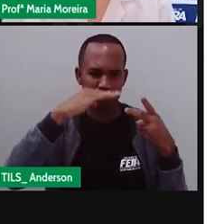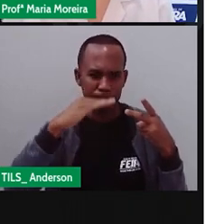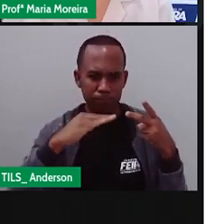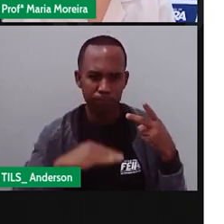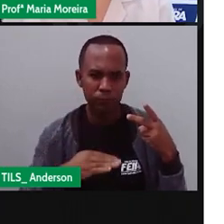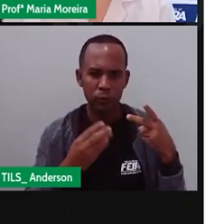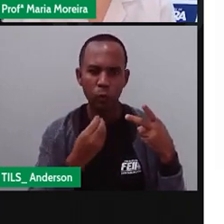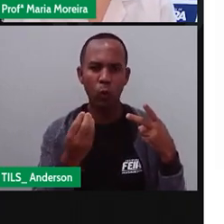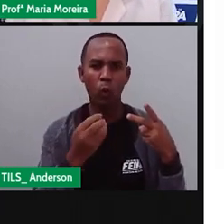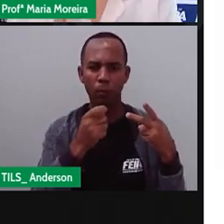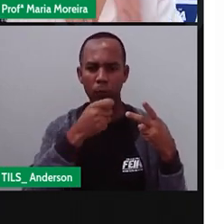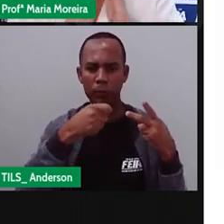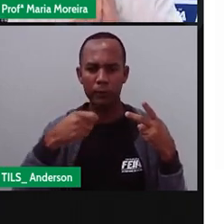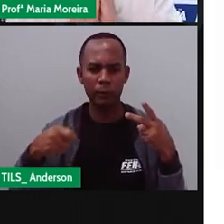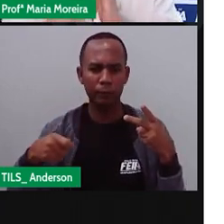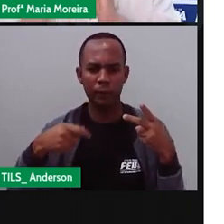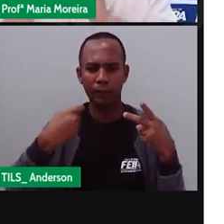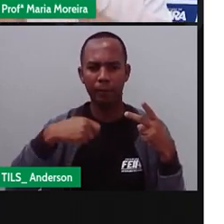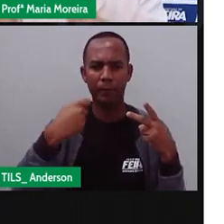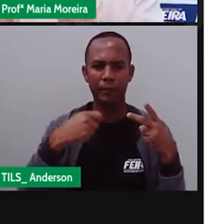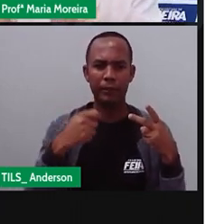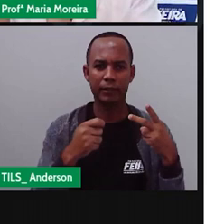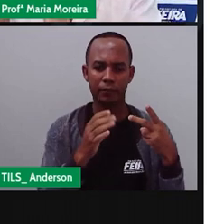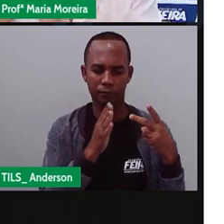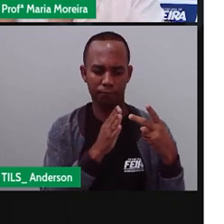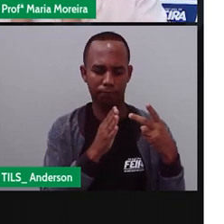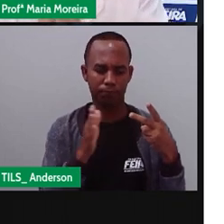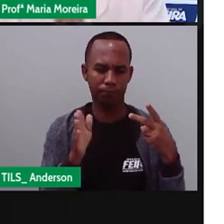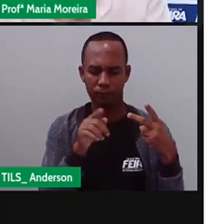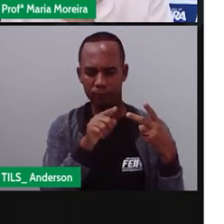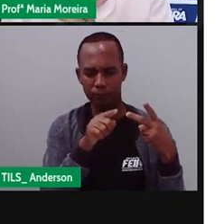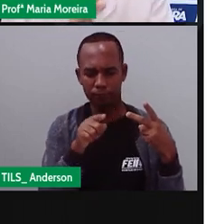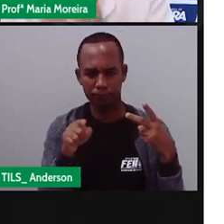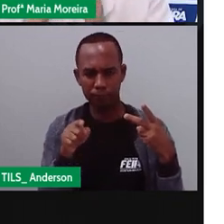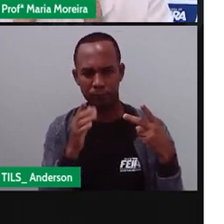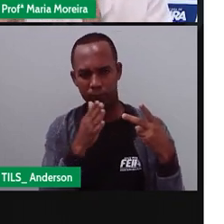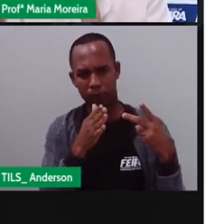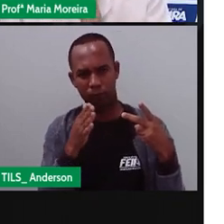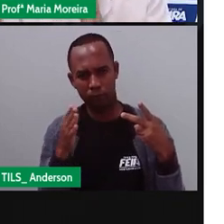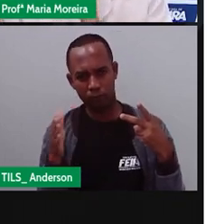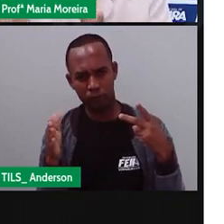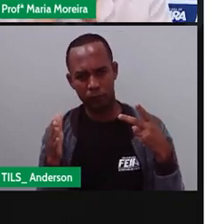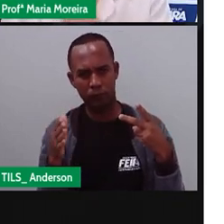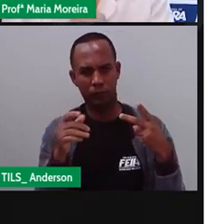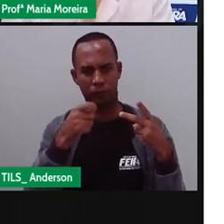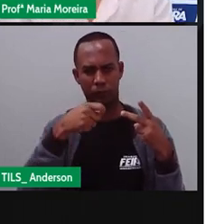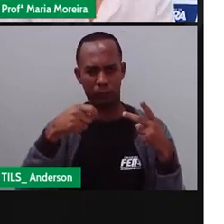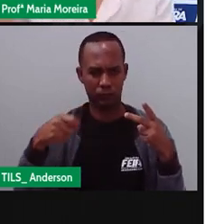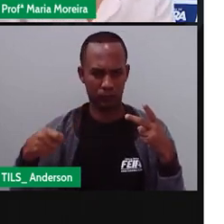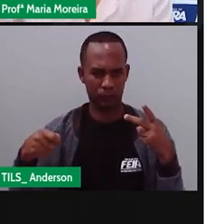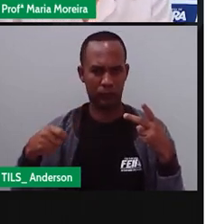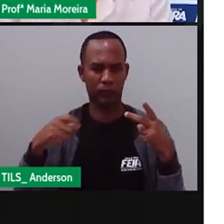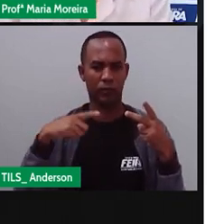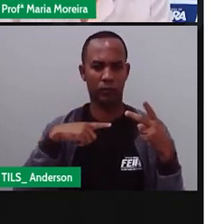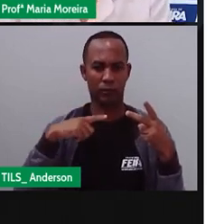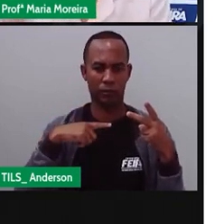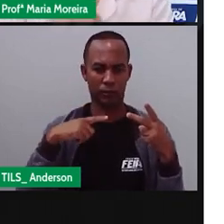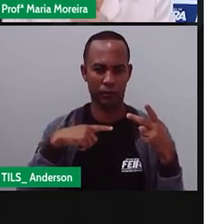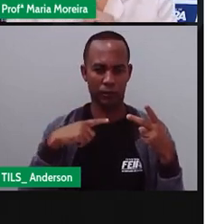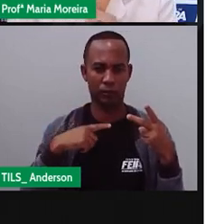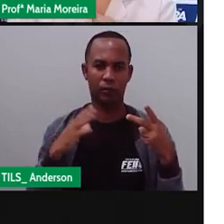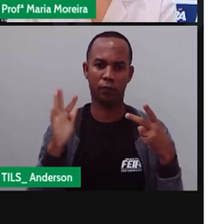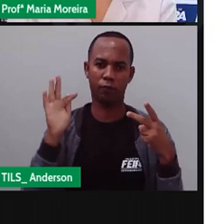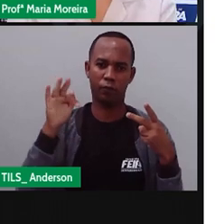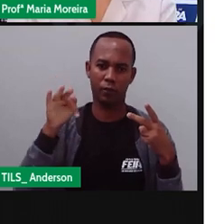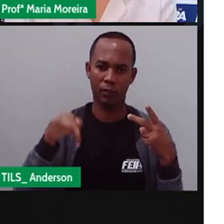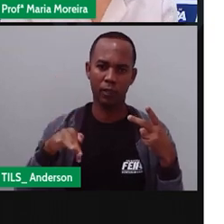eu vou escrever um parágrafo, eu preciso dar o quê? Um espaço do meu texto, começo a escrever, tenho que ir até o final